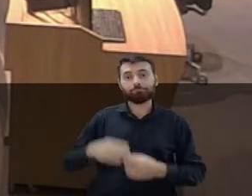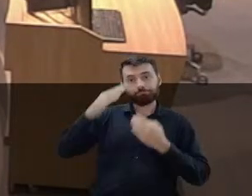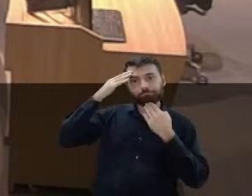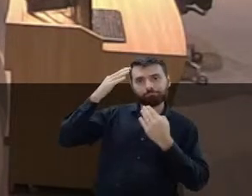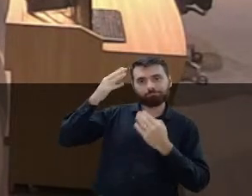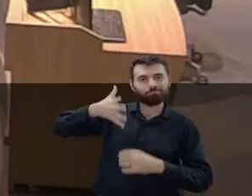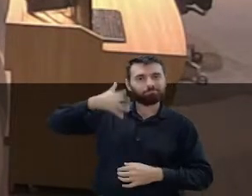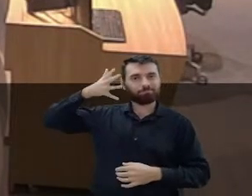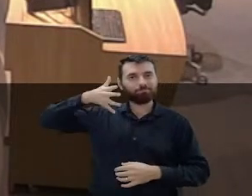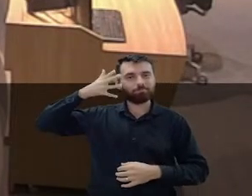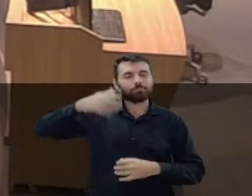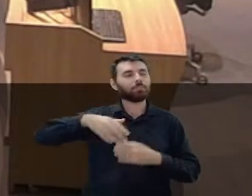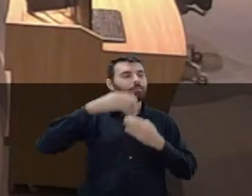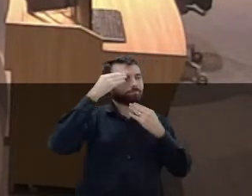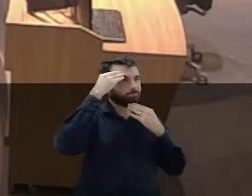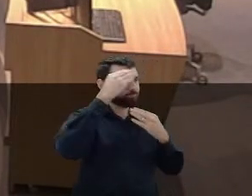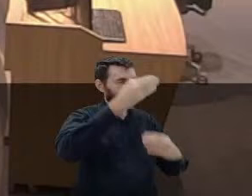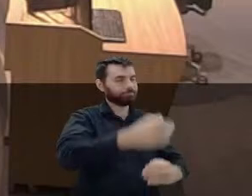agradeço.